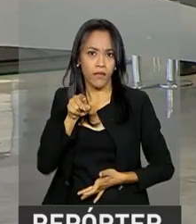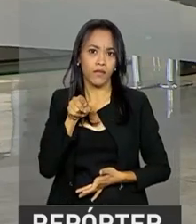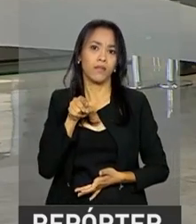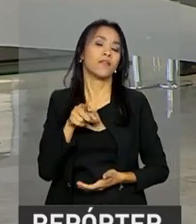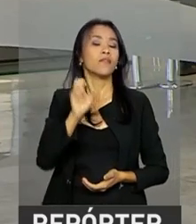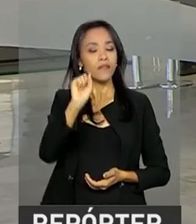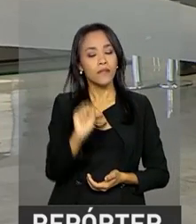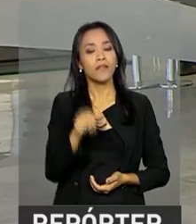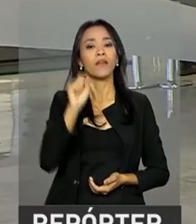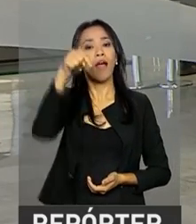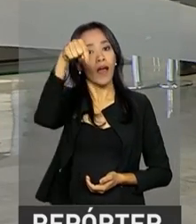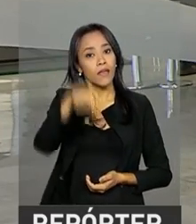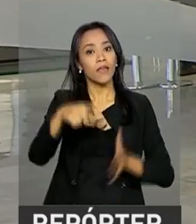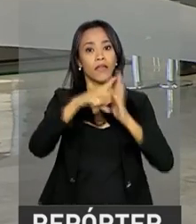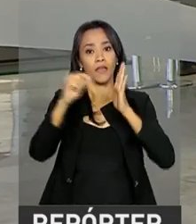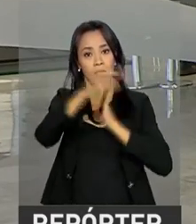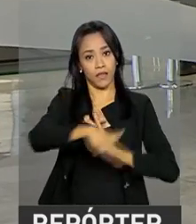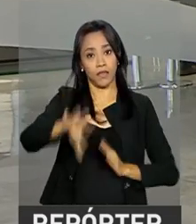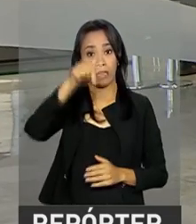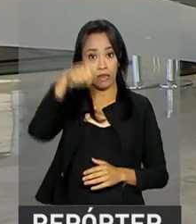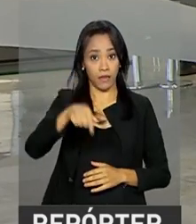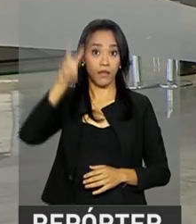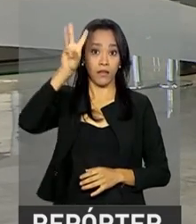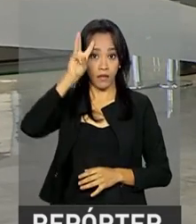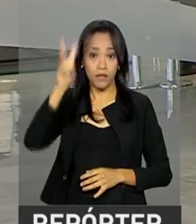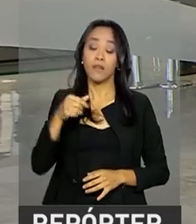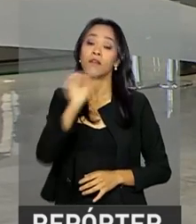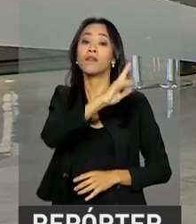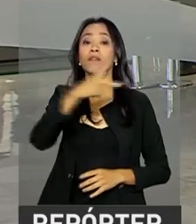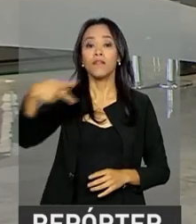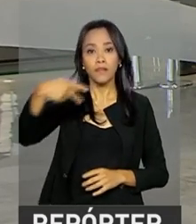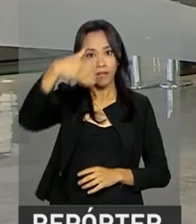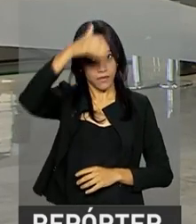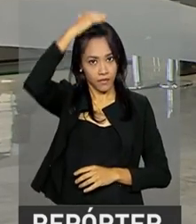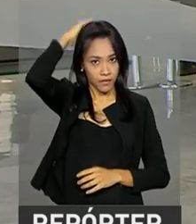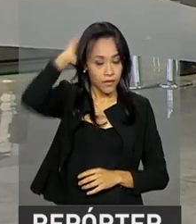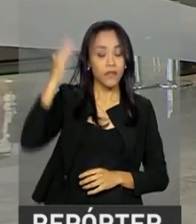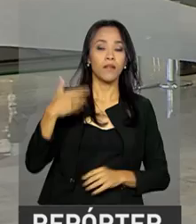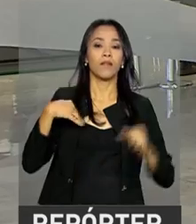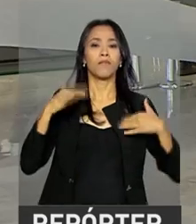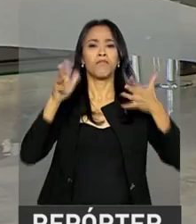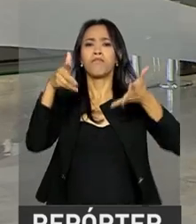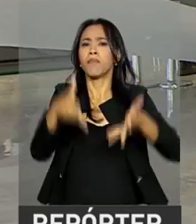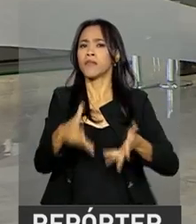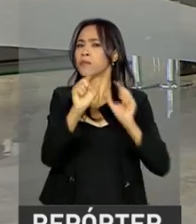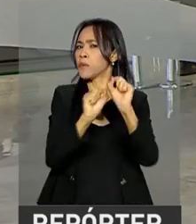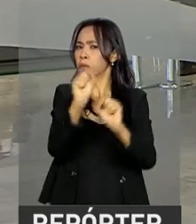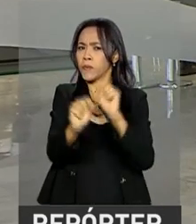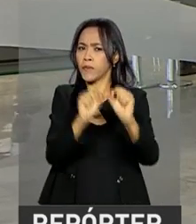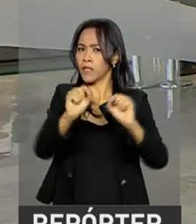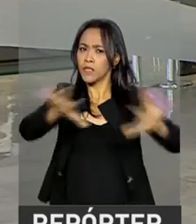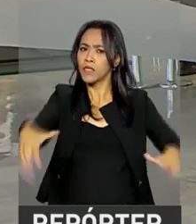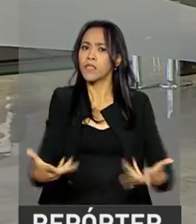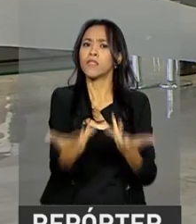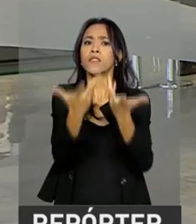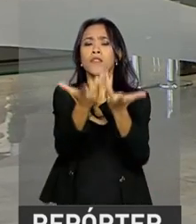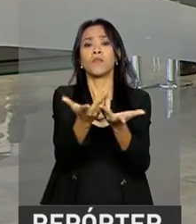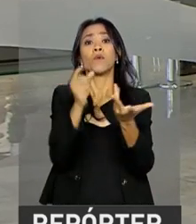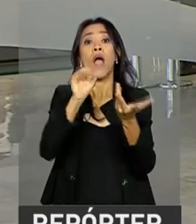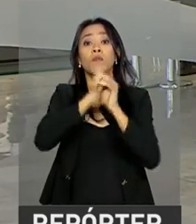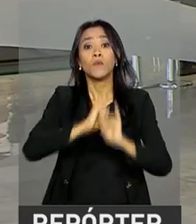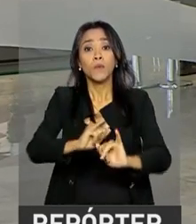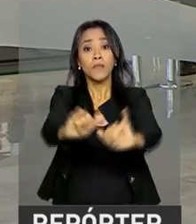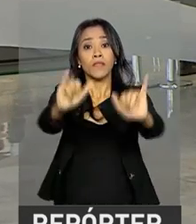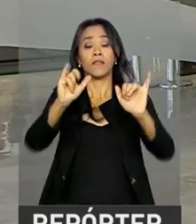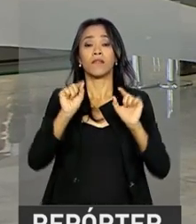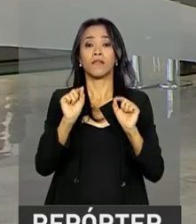aqui no Palácio do Planalto, nesta terça-feira, o presidente Michel Temer participa da cerimônia de